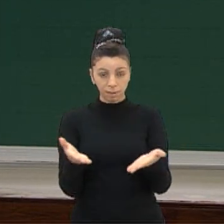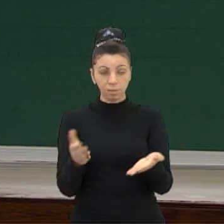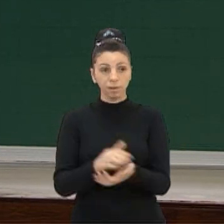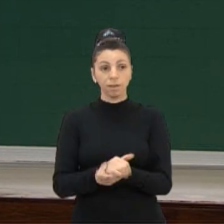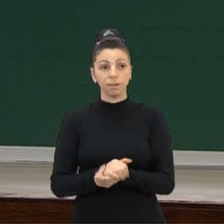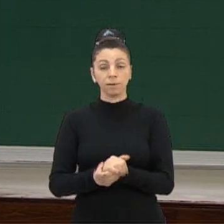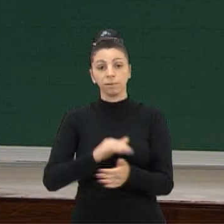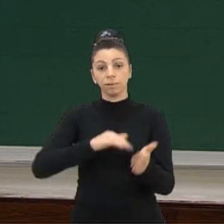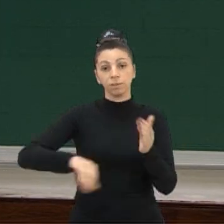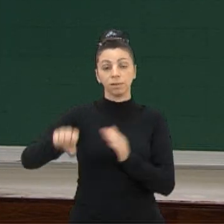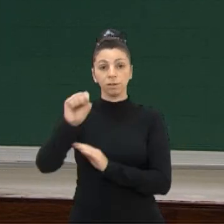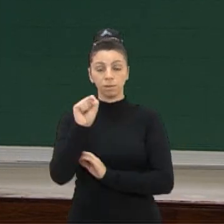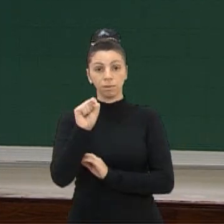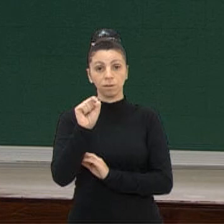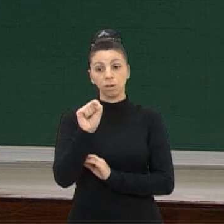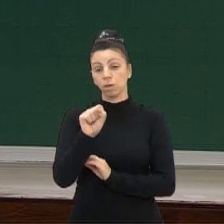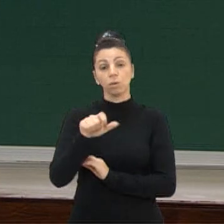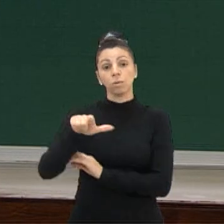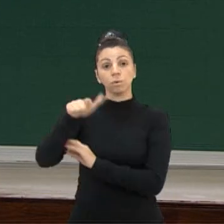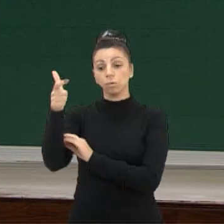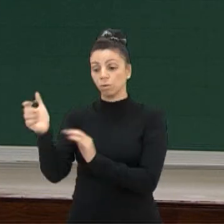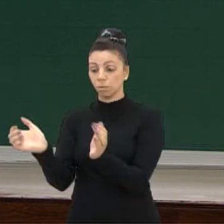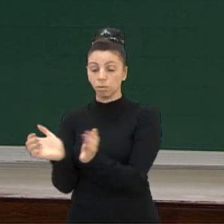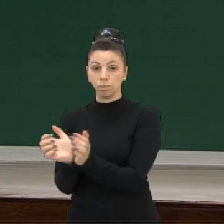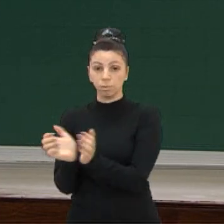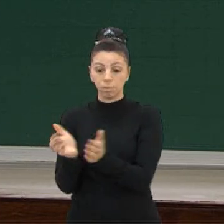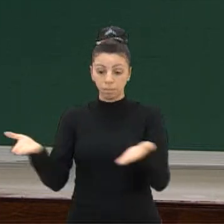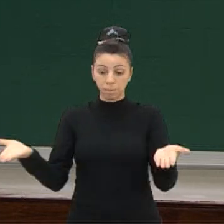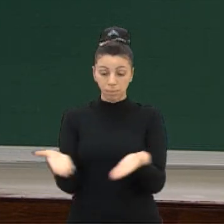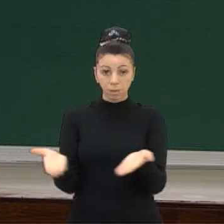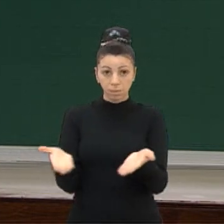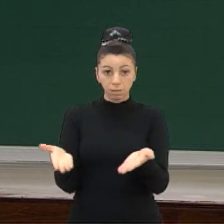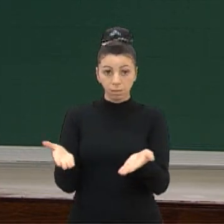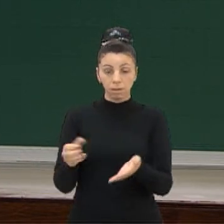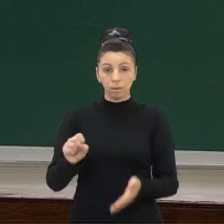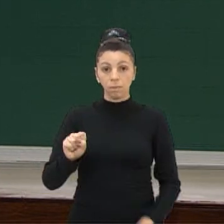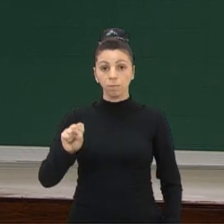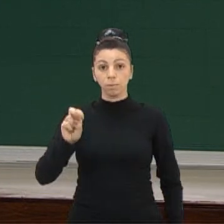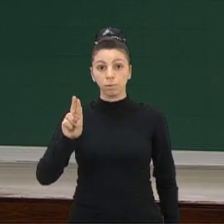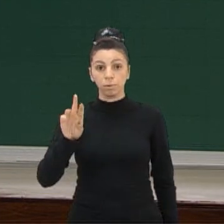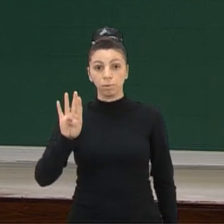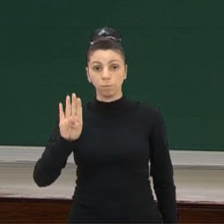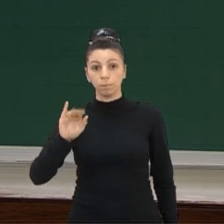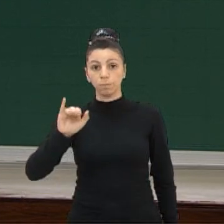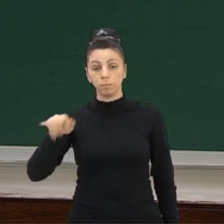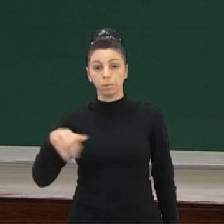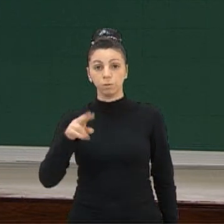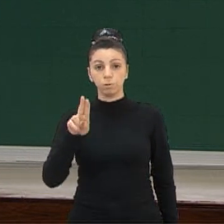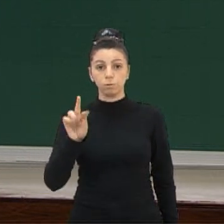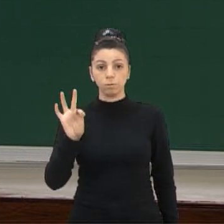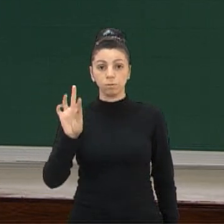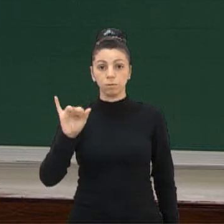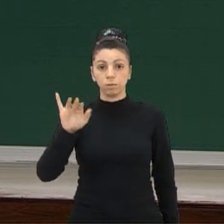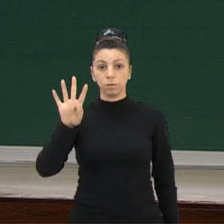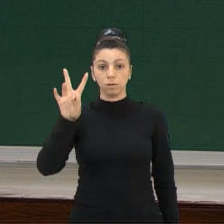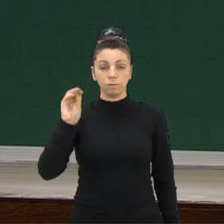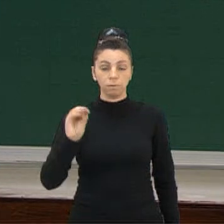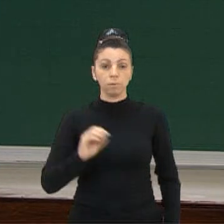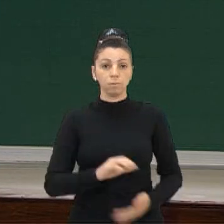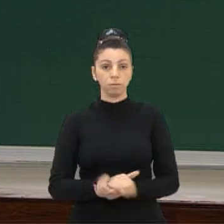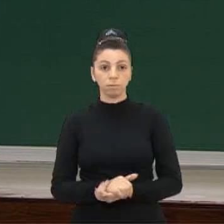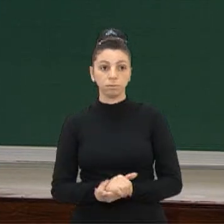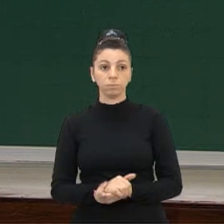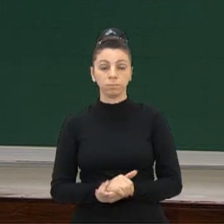pessoas eu pego do modo subjuntivo, né? Do presente do subjuntivo. E daí eu componho, lembrando que não tem primeira pessoa no